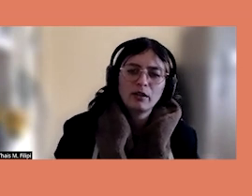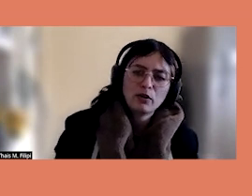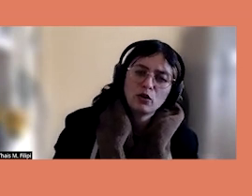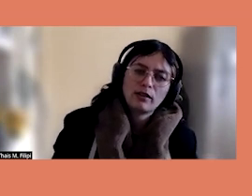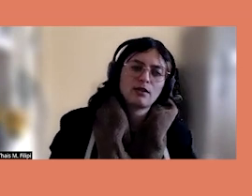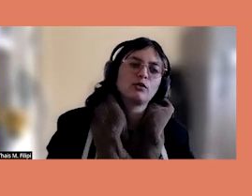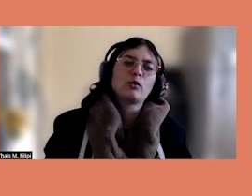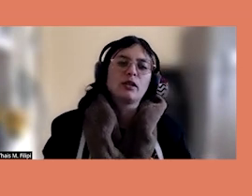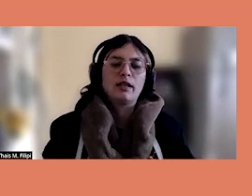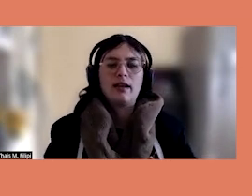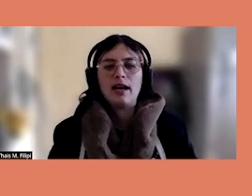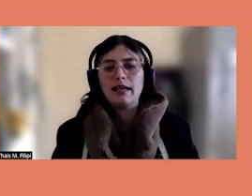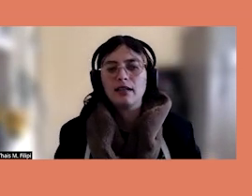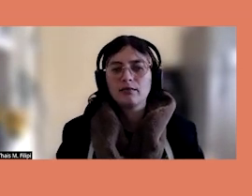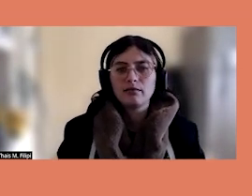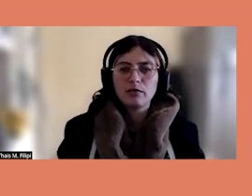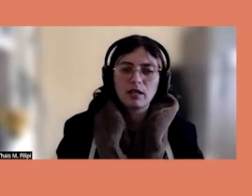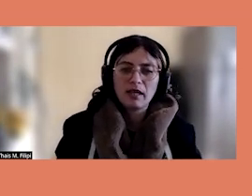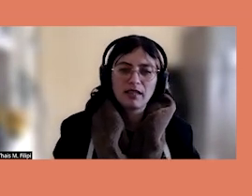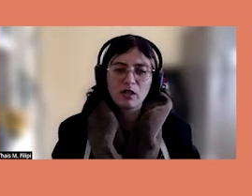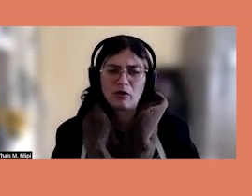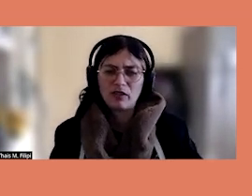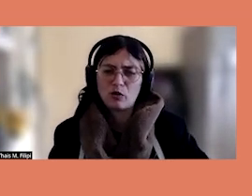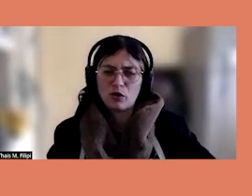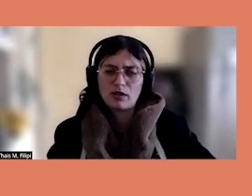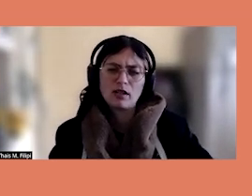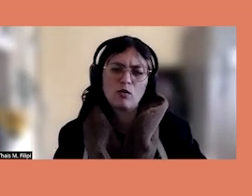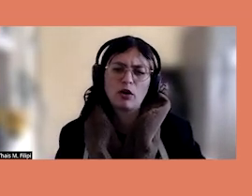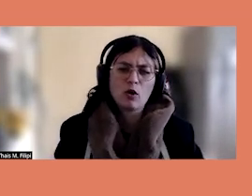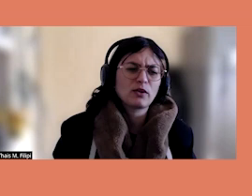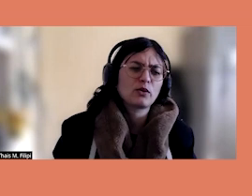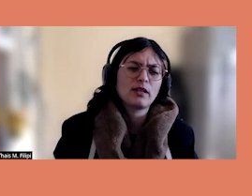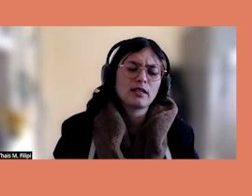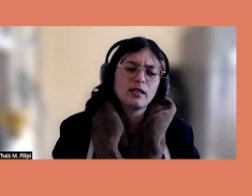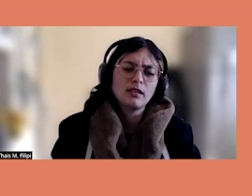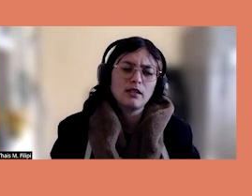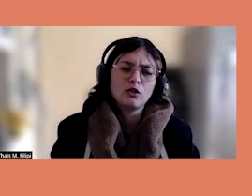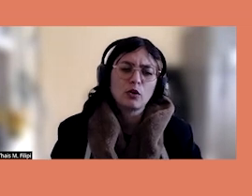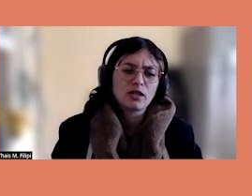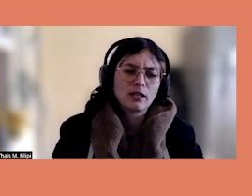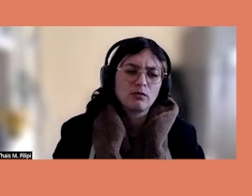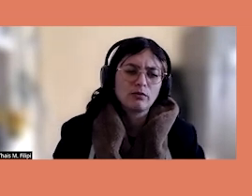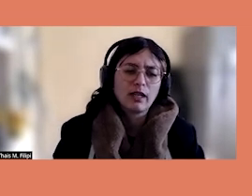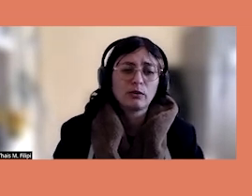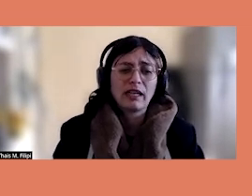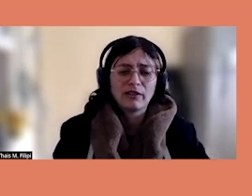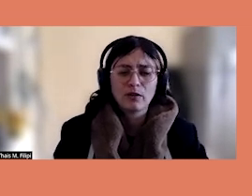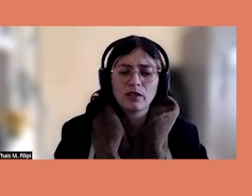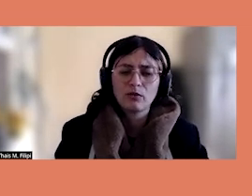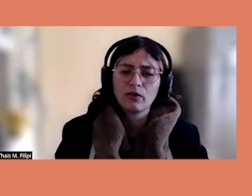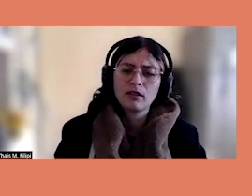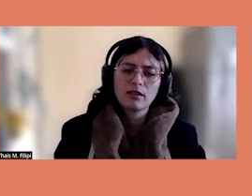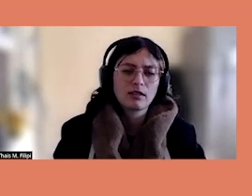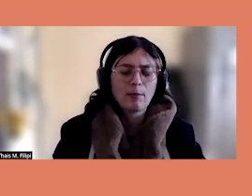formado entre o eixo de rotação do modelo da Terra e a linha de simetria da superfície de projeção. O modo como as funções de projeção cartográfica